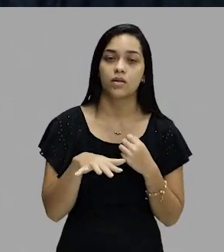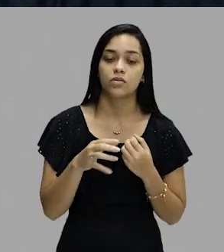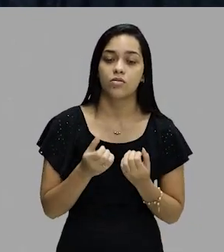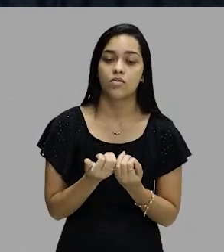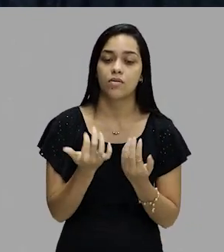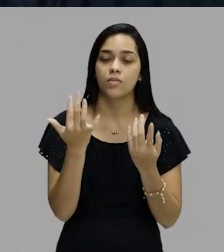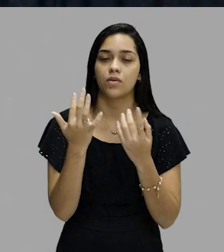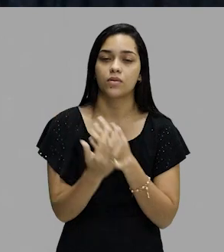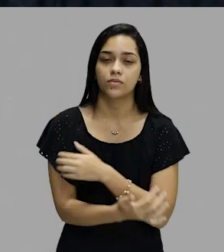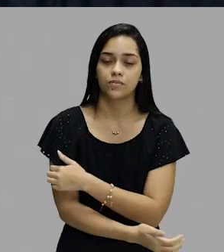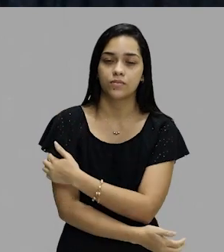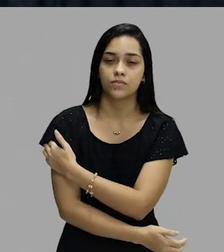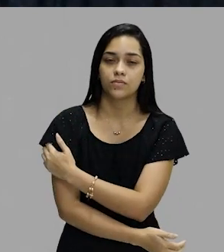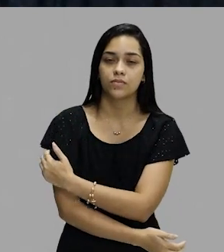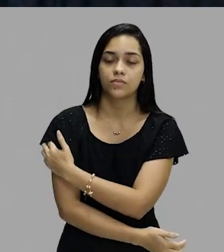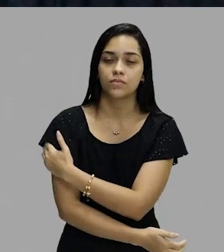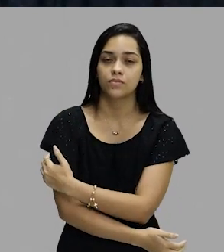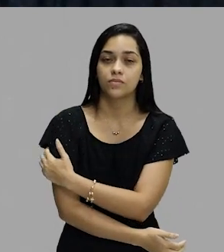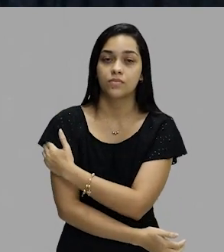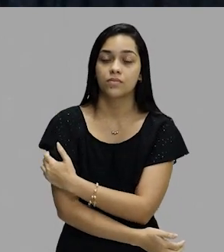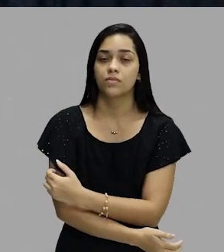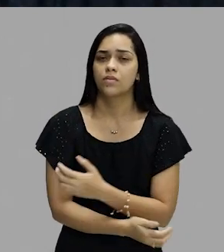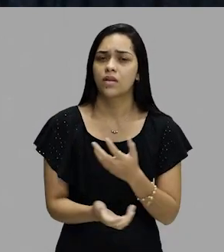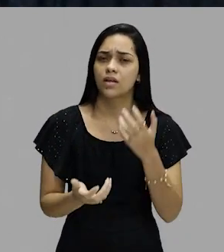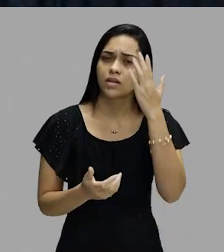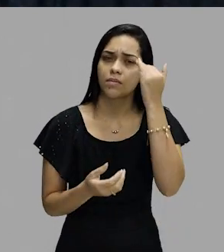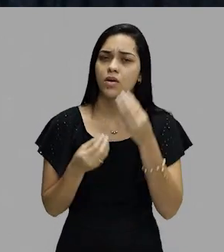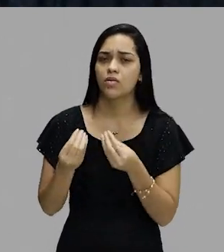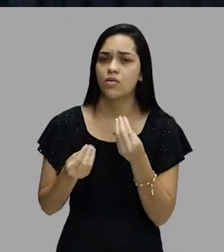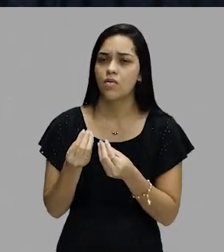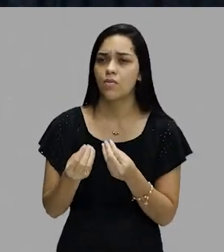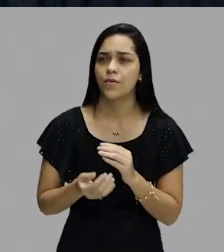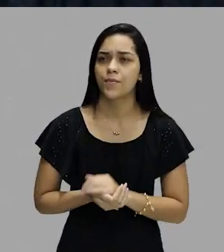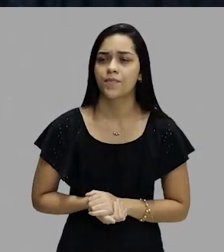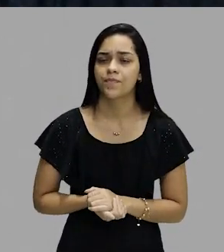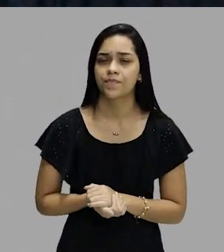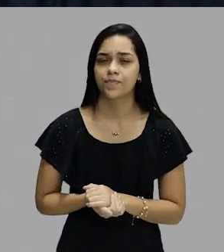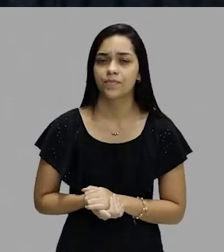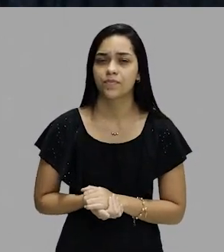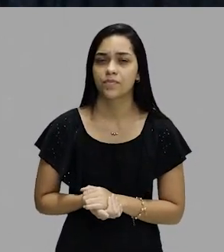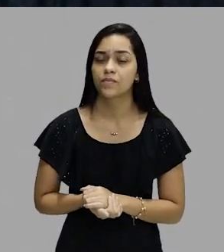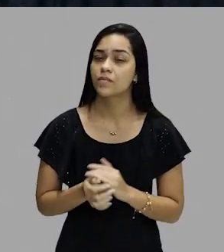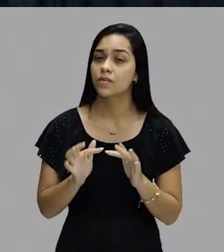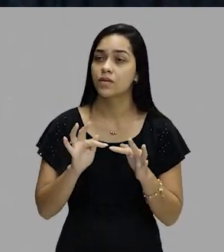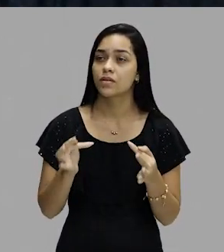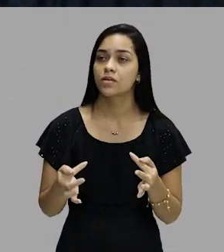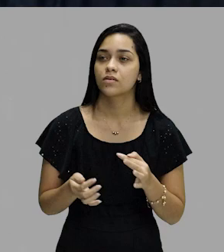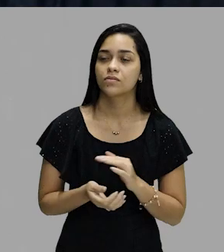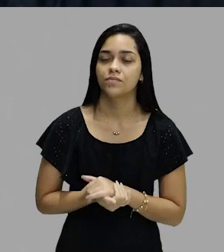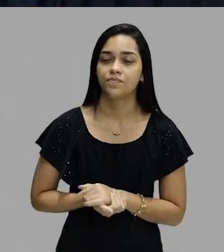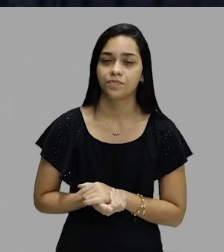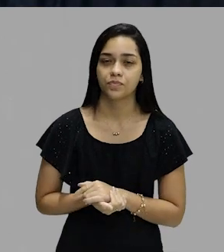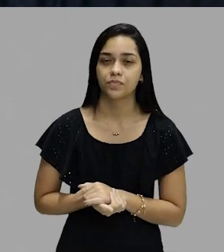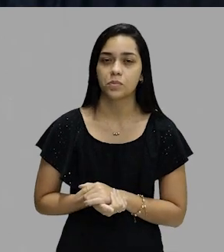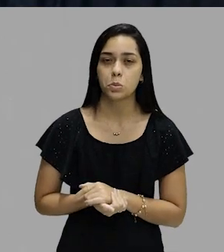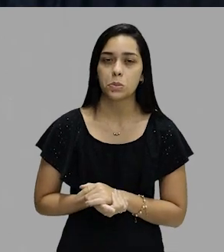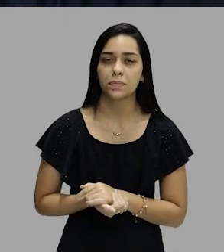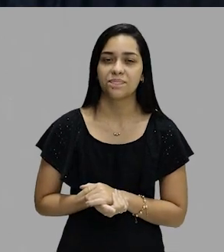evapora. Vocês querem saber como? Dá para perceber isso? Muito simples.